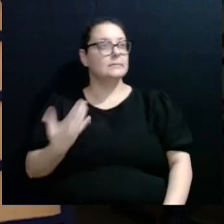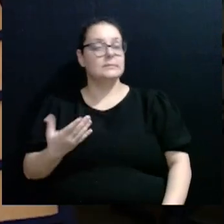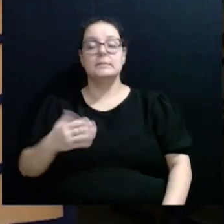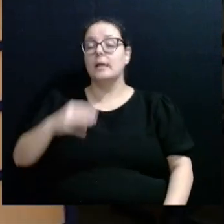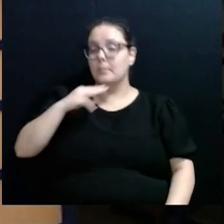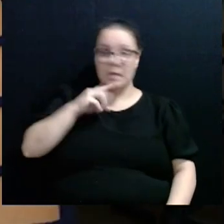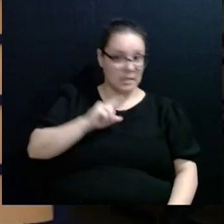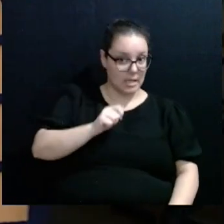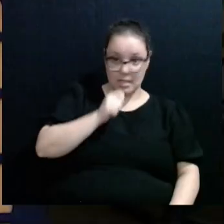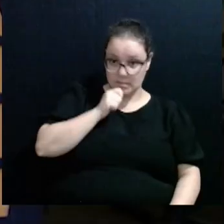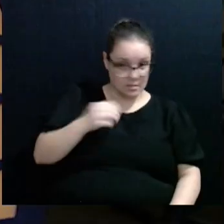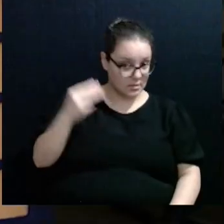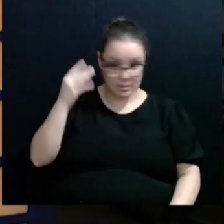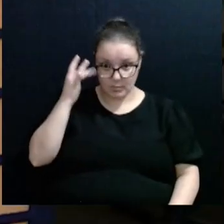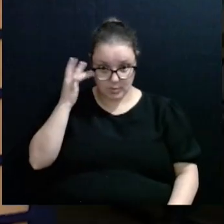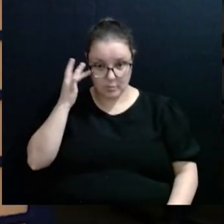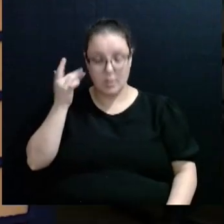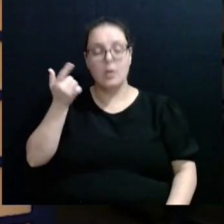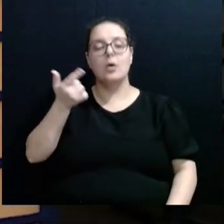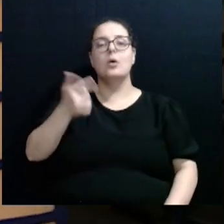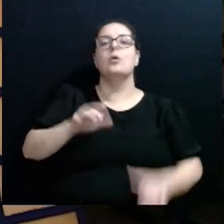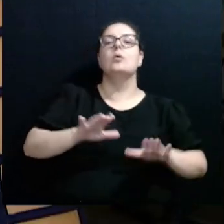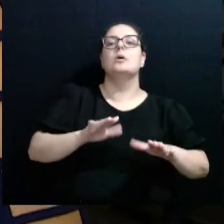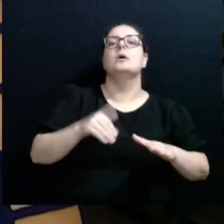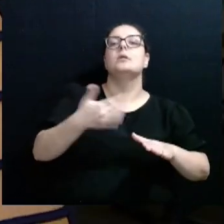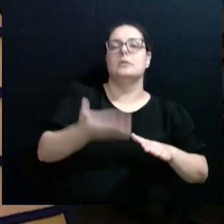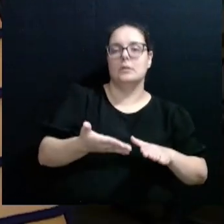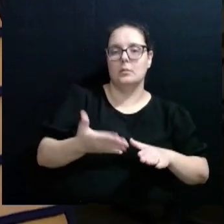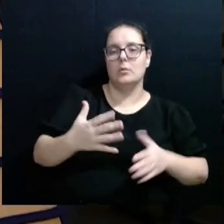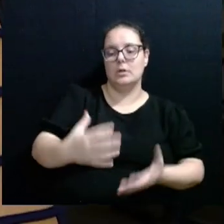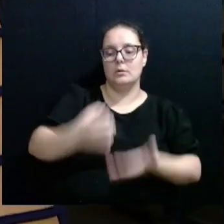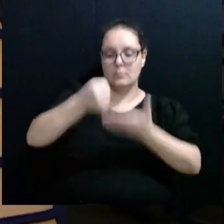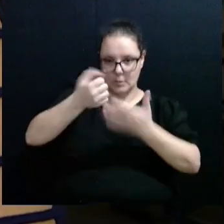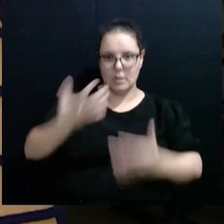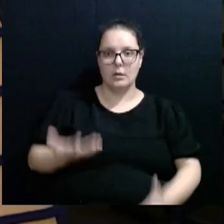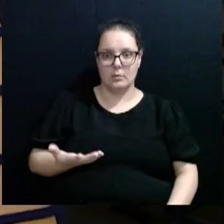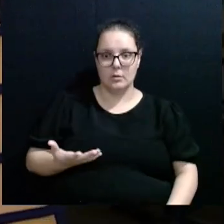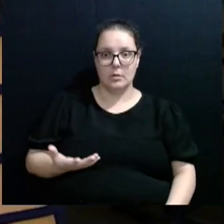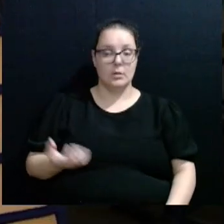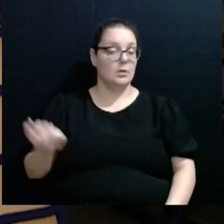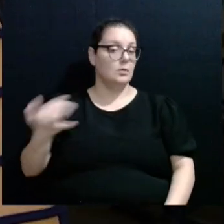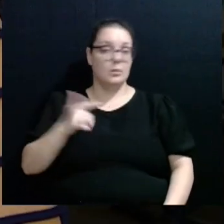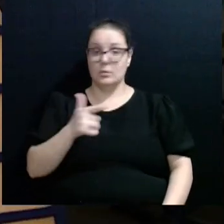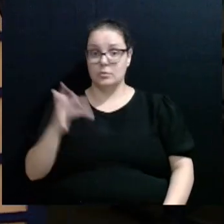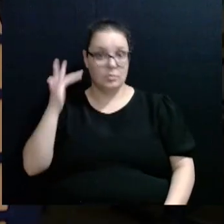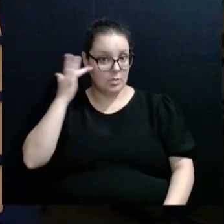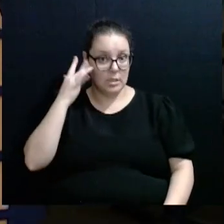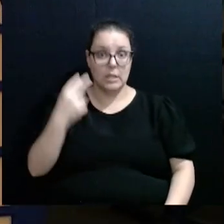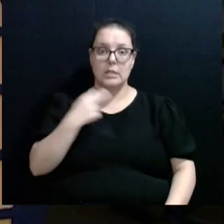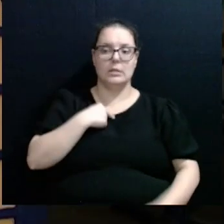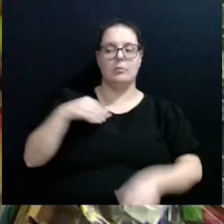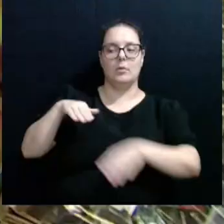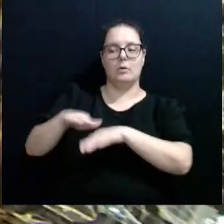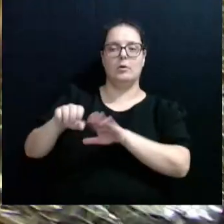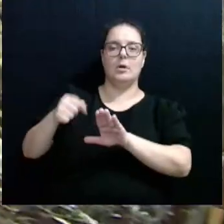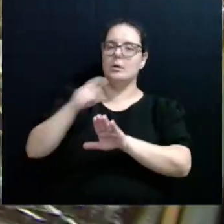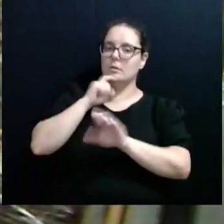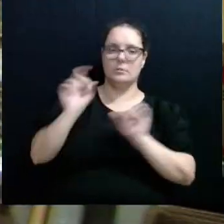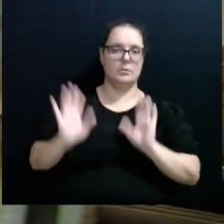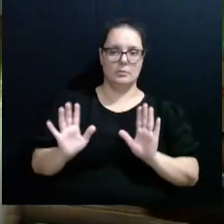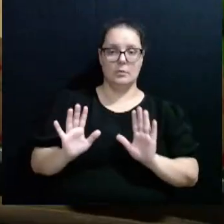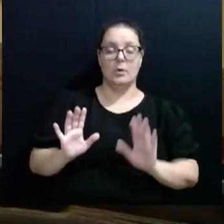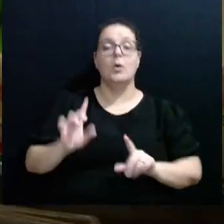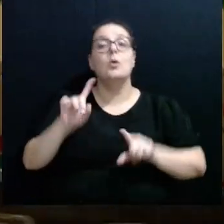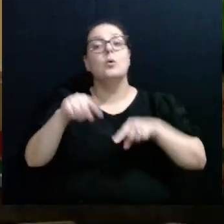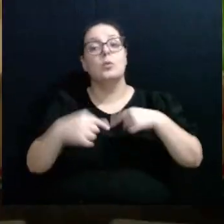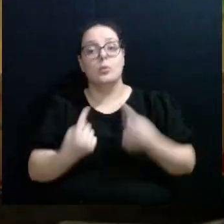ainda eles continuam maturação após a colheita. Então, enquanto não estiver maduro, não pode ser armazenado sob refrigeração. Os demais, assim que